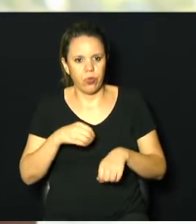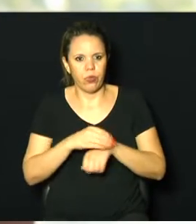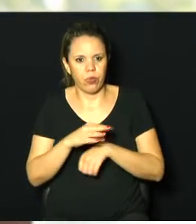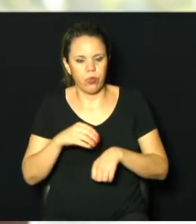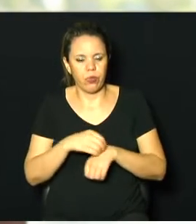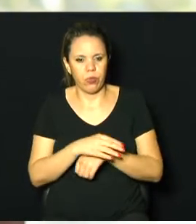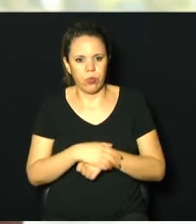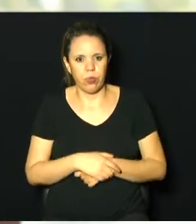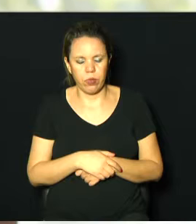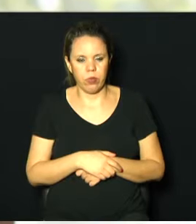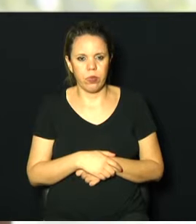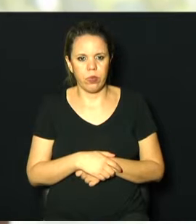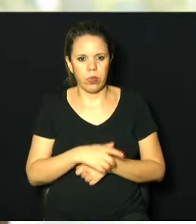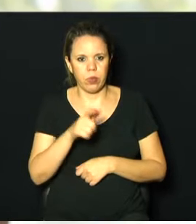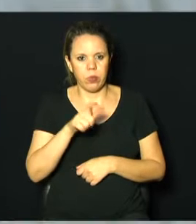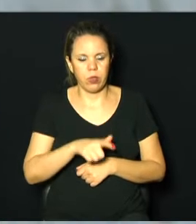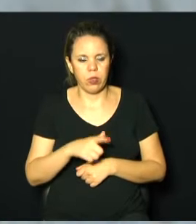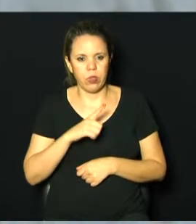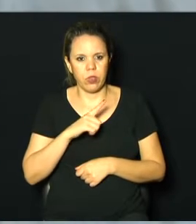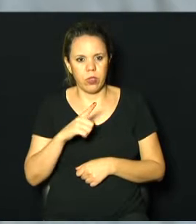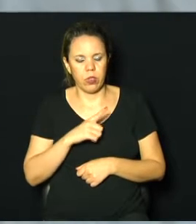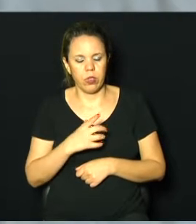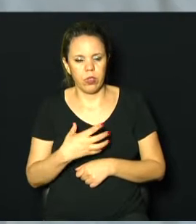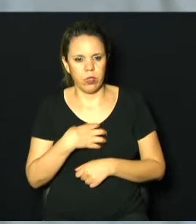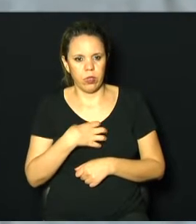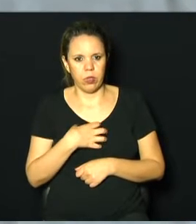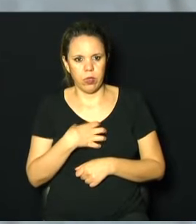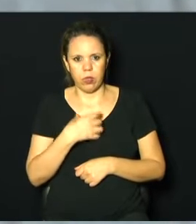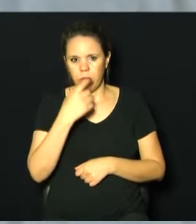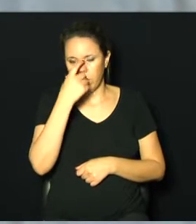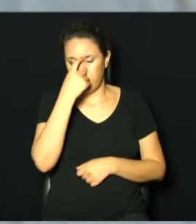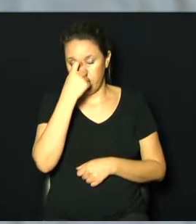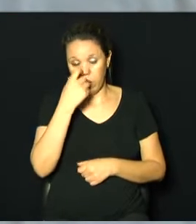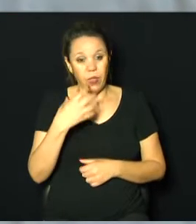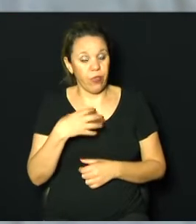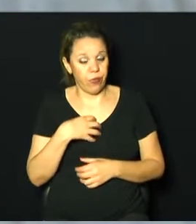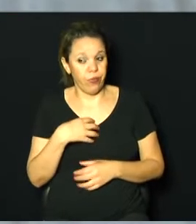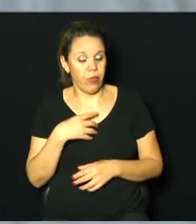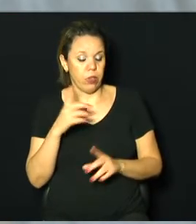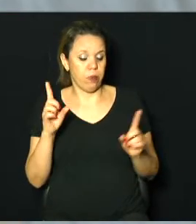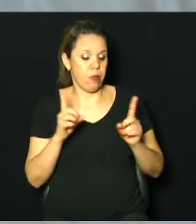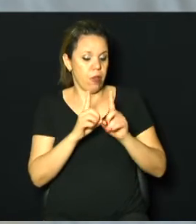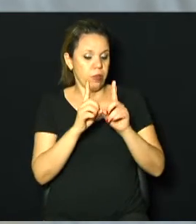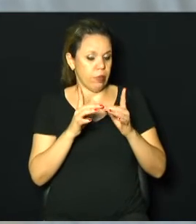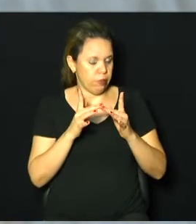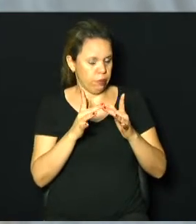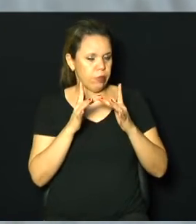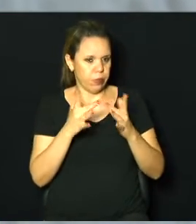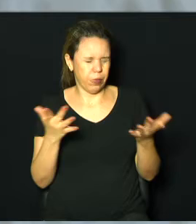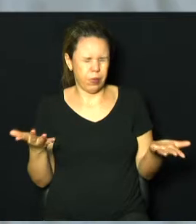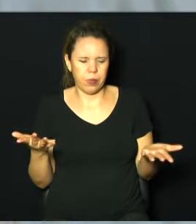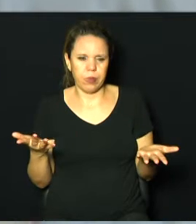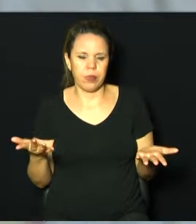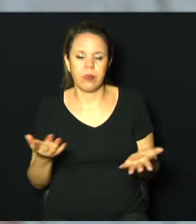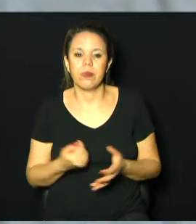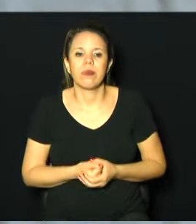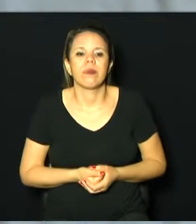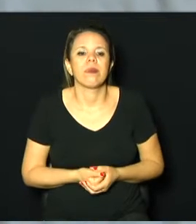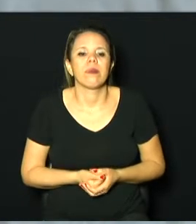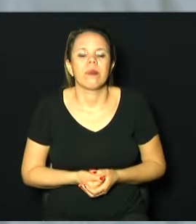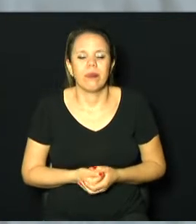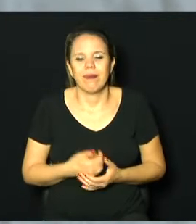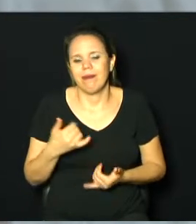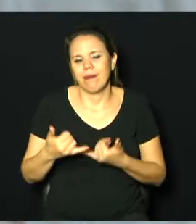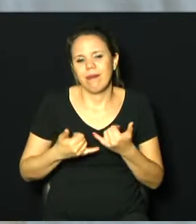essa ausência física. Porque o que a gente tem sentido é a falta da ausência física, desse contato, né? Do contato. Eu